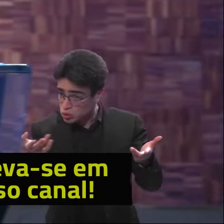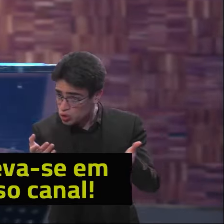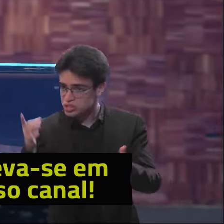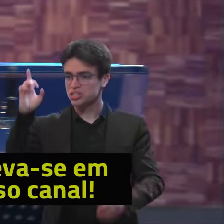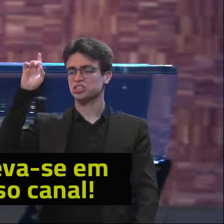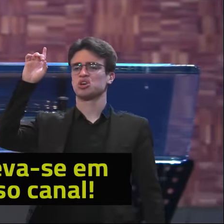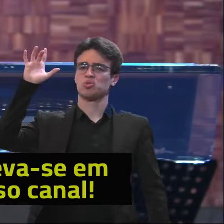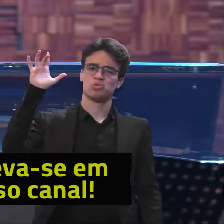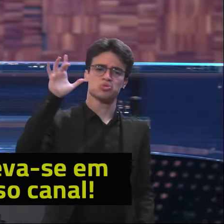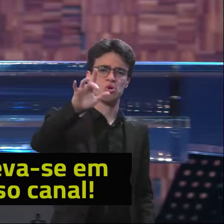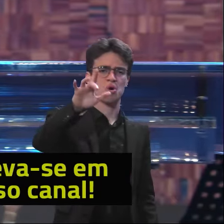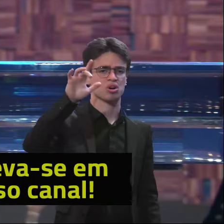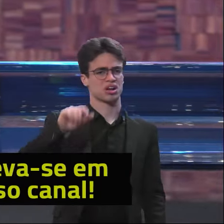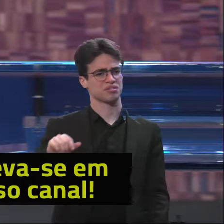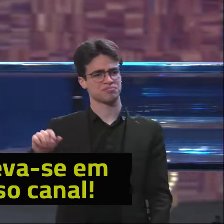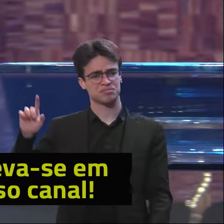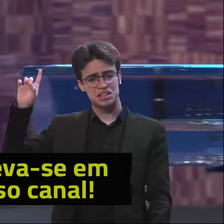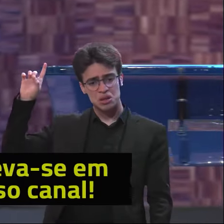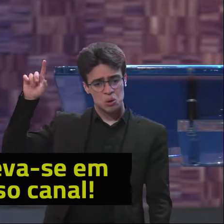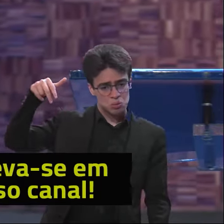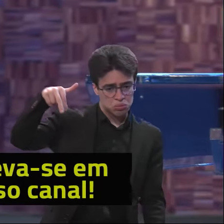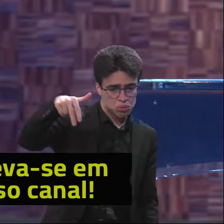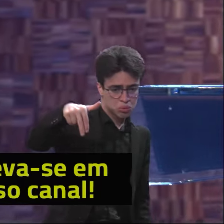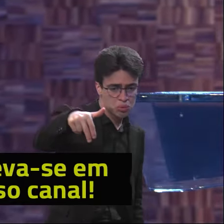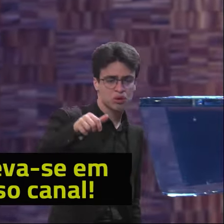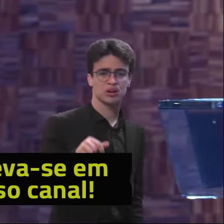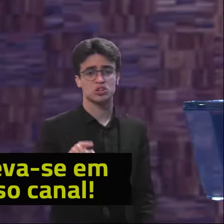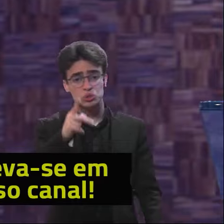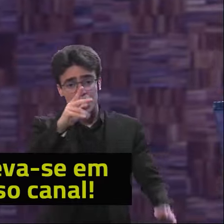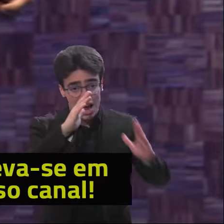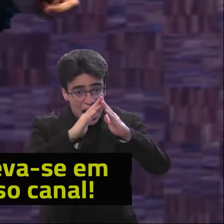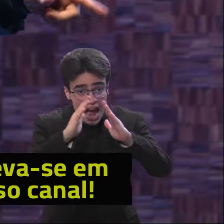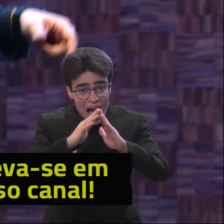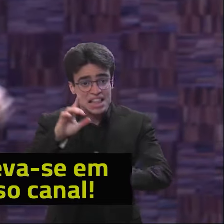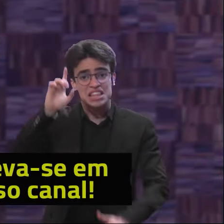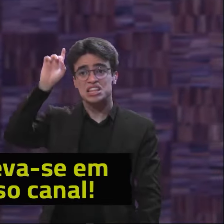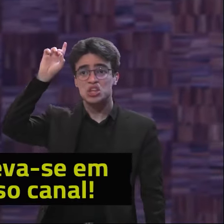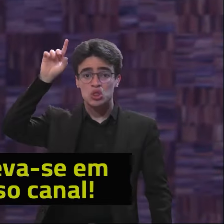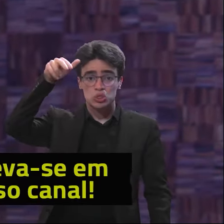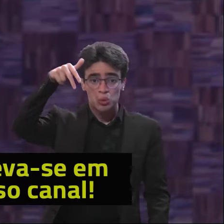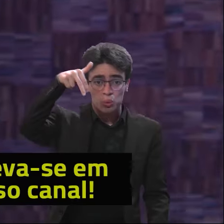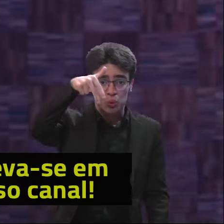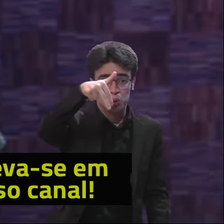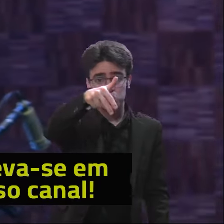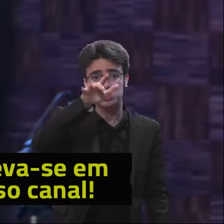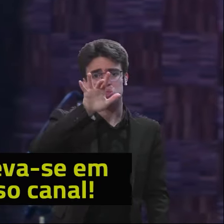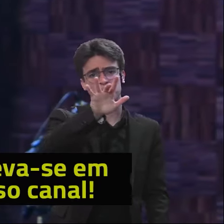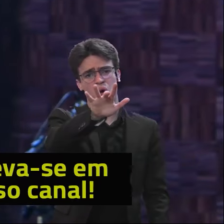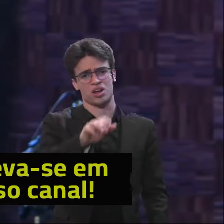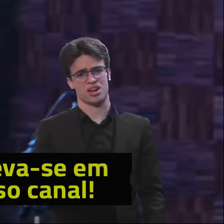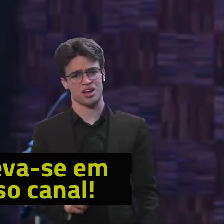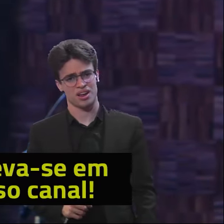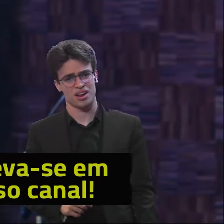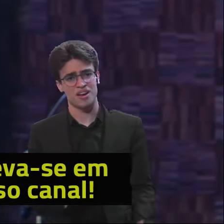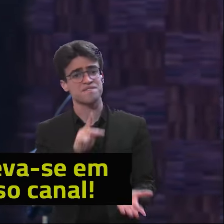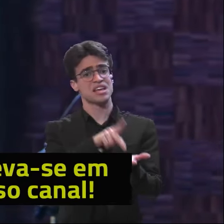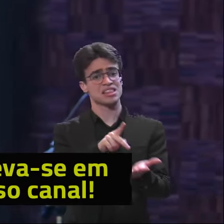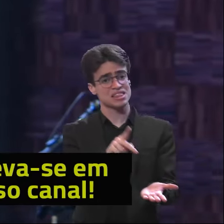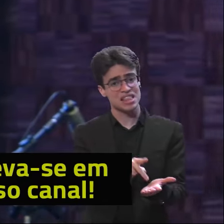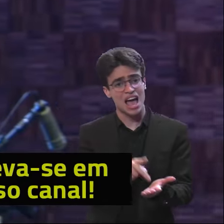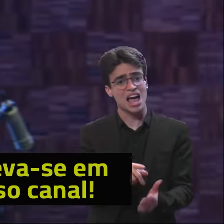Deus vai te visitar aí na casa, assistindo televisão ou ouvindo dentro do carro a palavra pelo